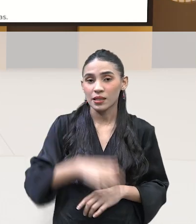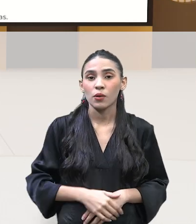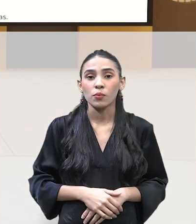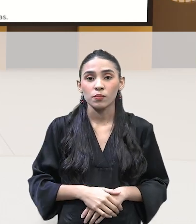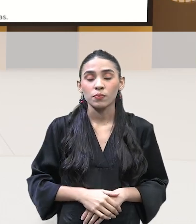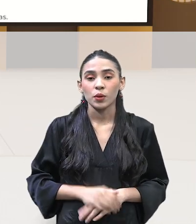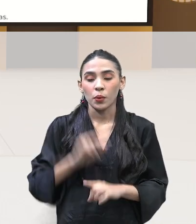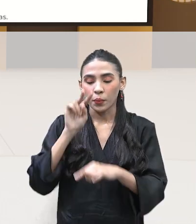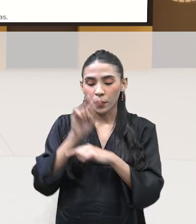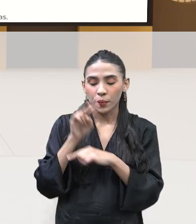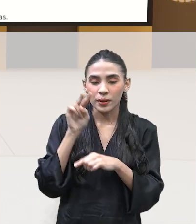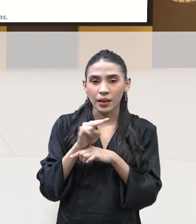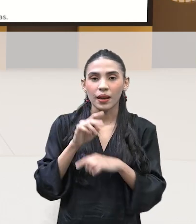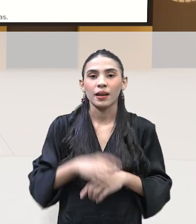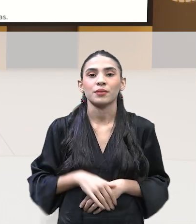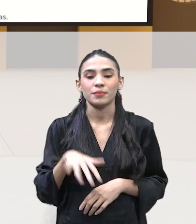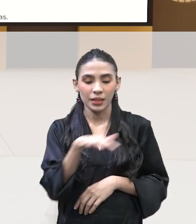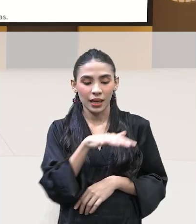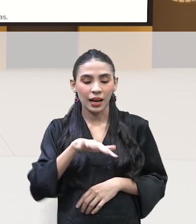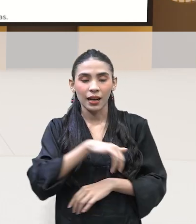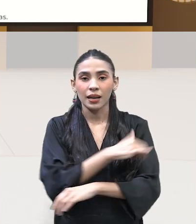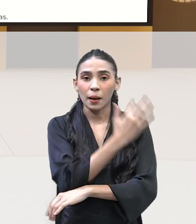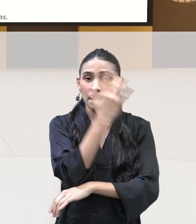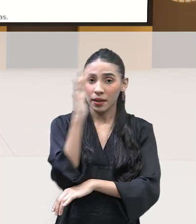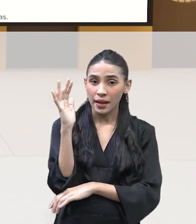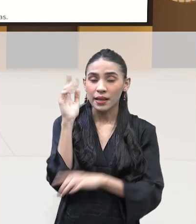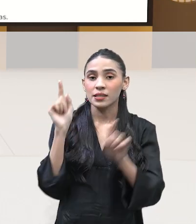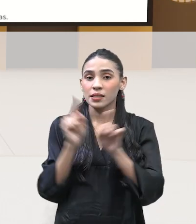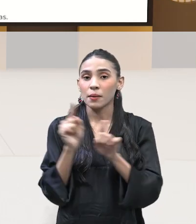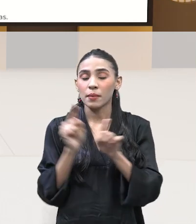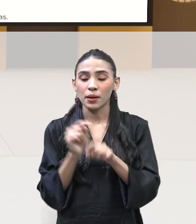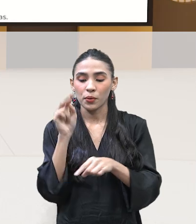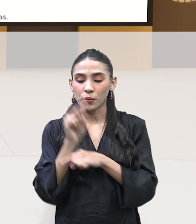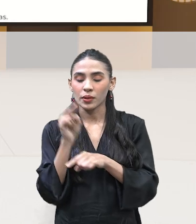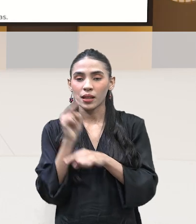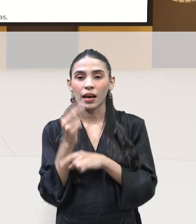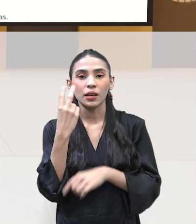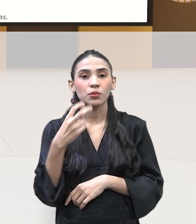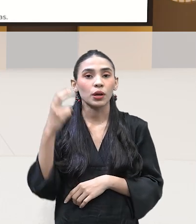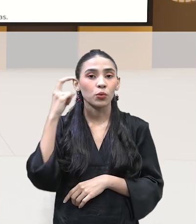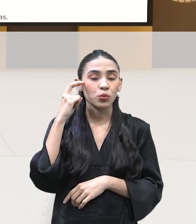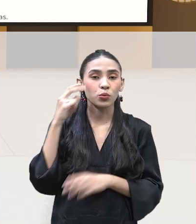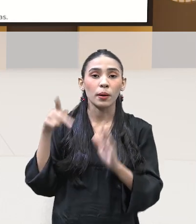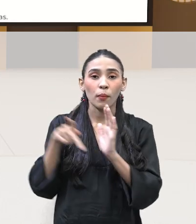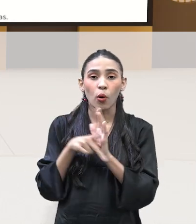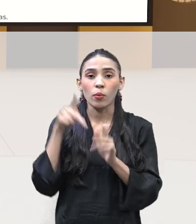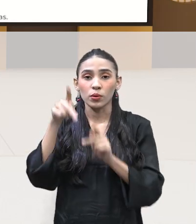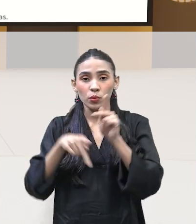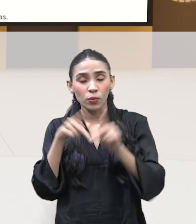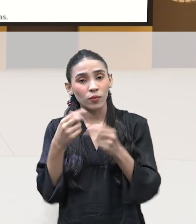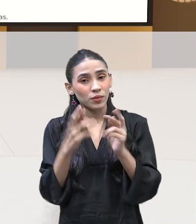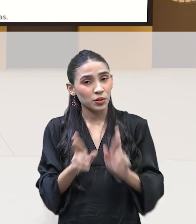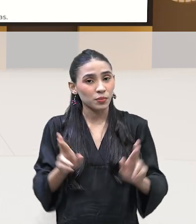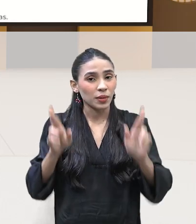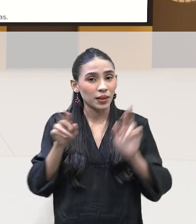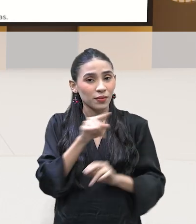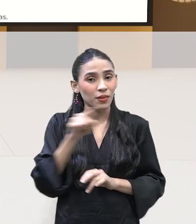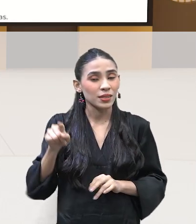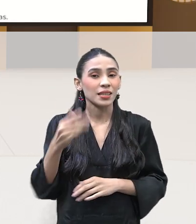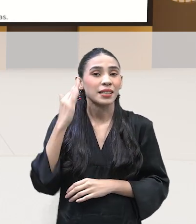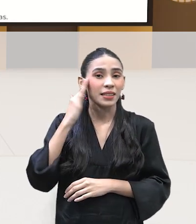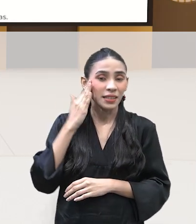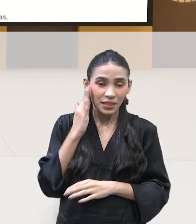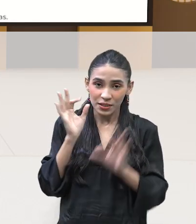para esse cuidado, né, do meio ambiente, para a preservação da cultura do nosso povo, né? Então, espero que vocês tenham entendido